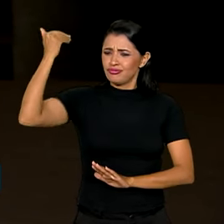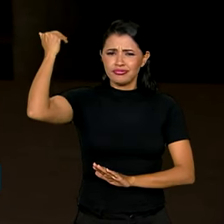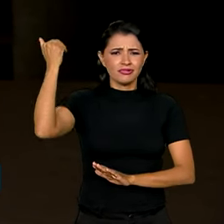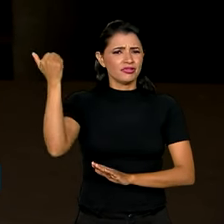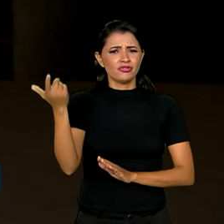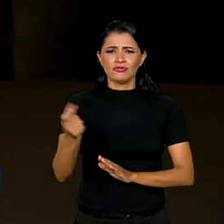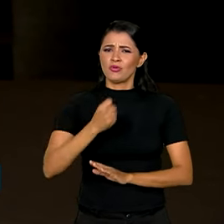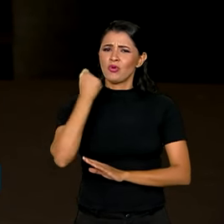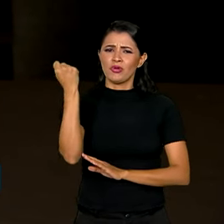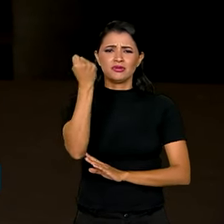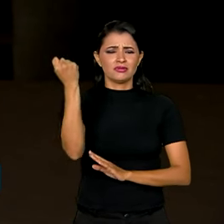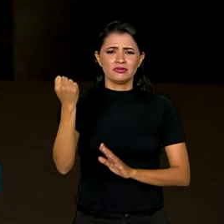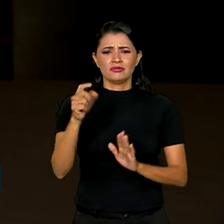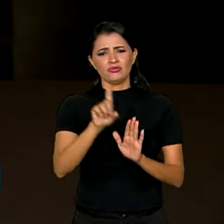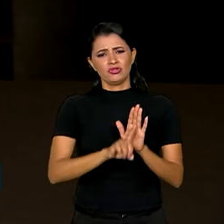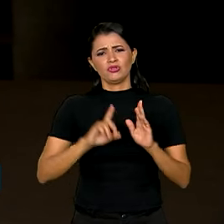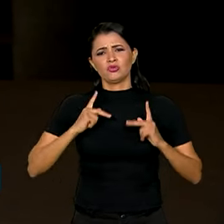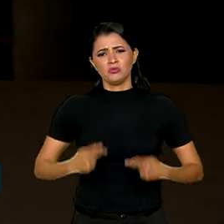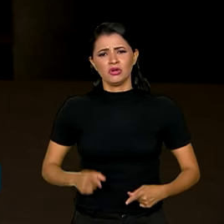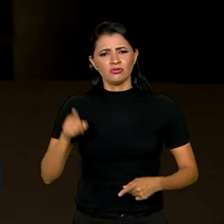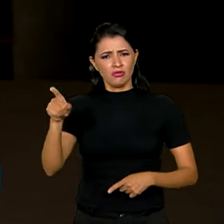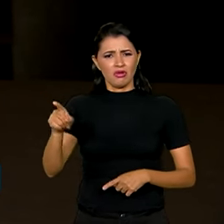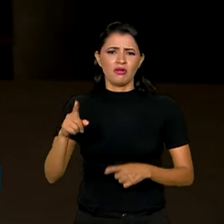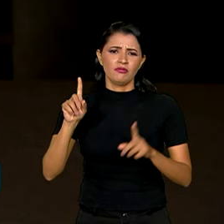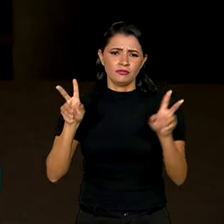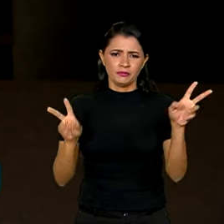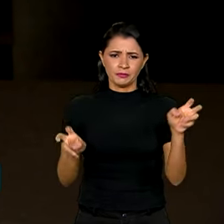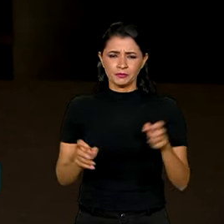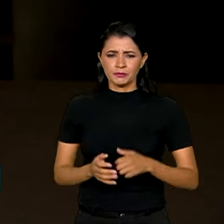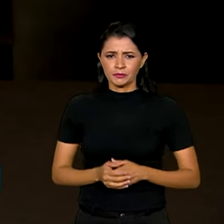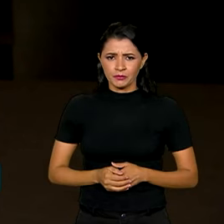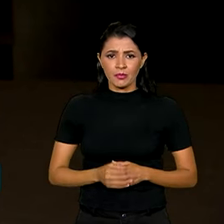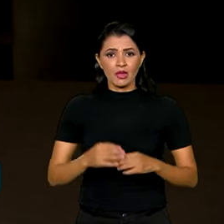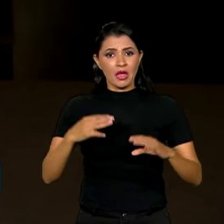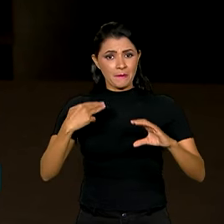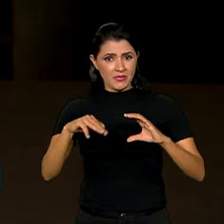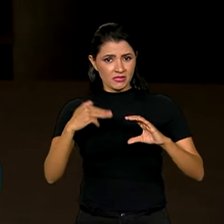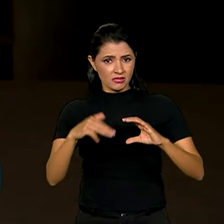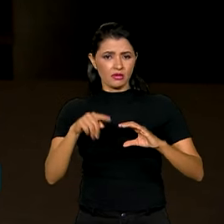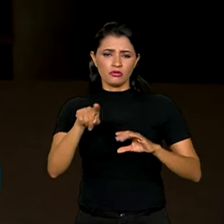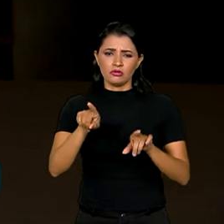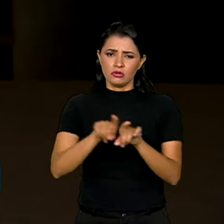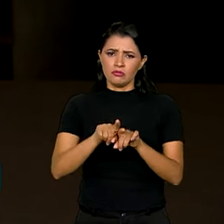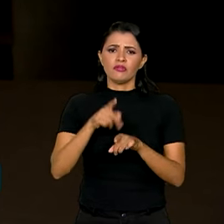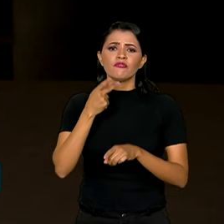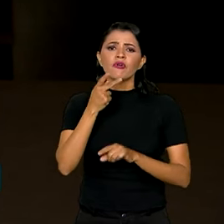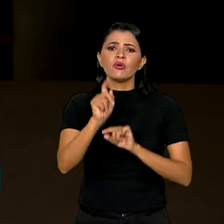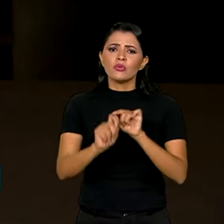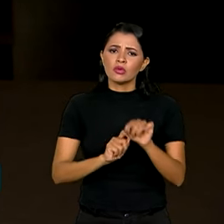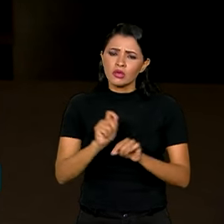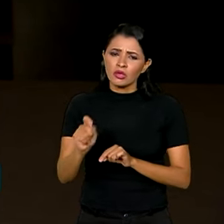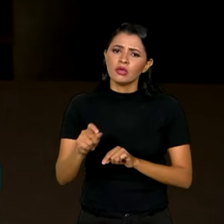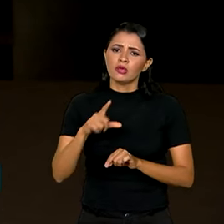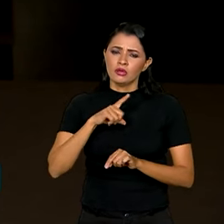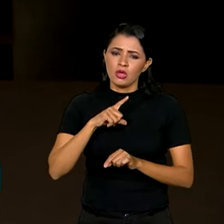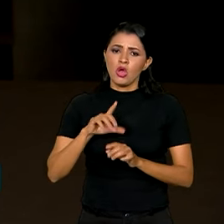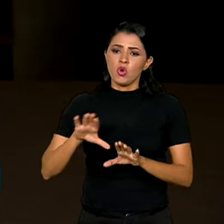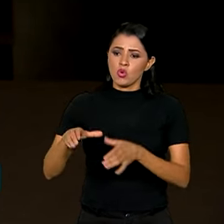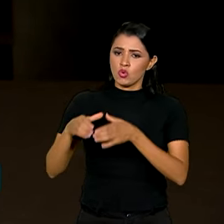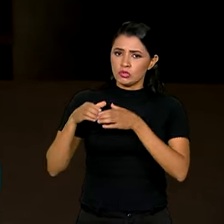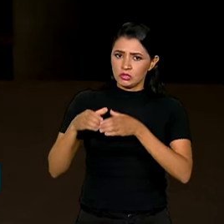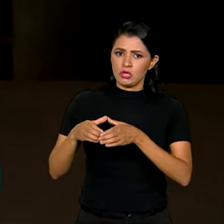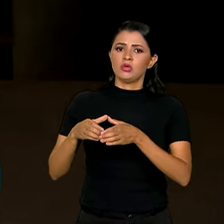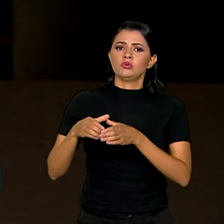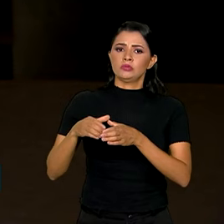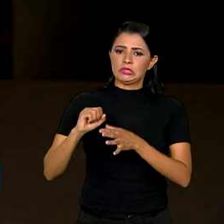humanos no conflito no Oriente Médio, fecha aspas. Na mensagem, Lula também afirma que o Conselho de Segurança